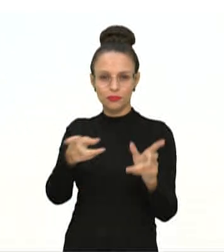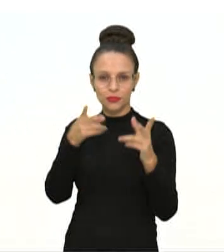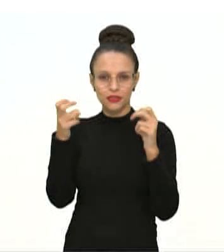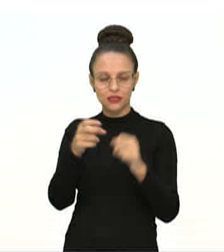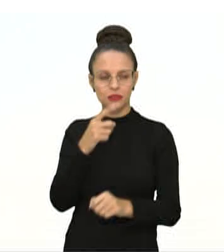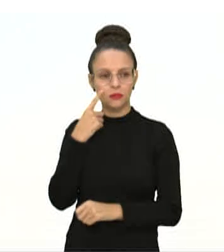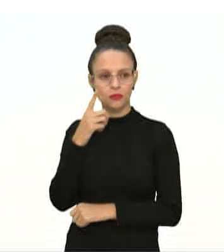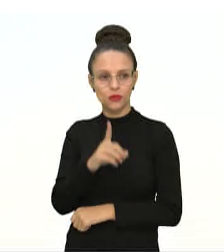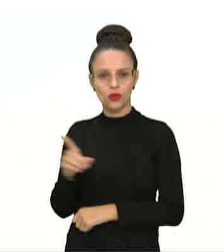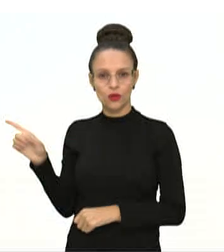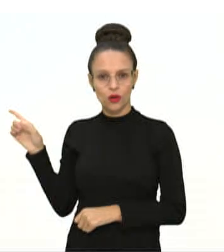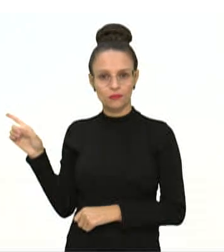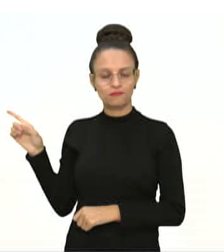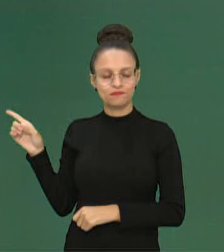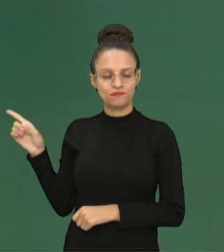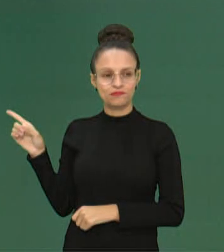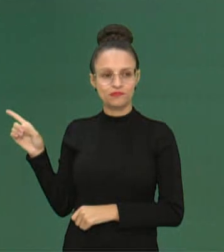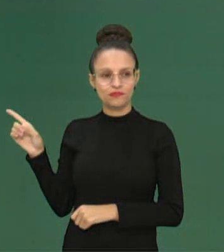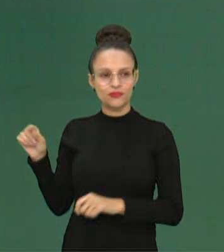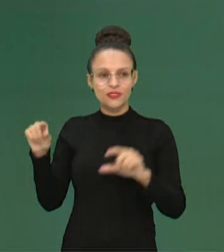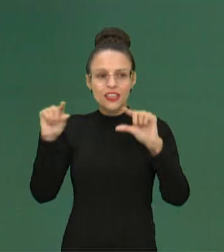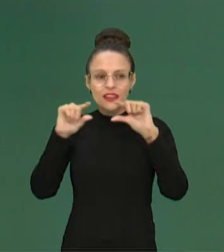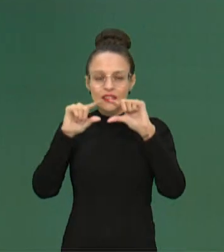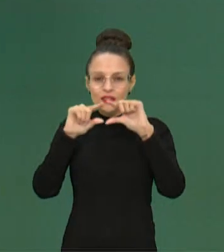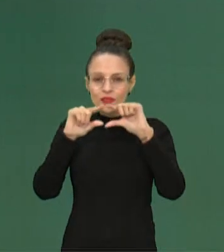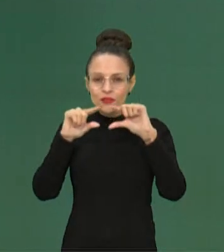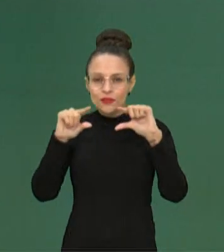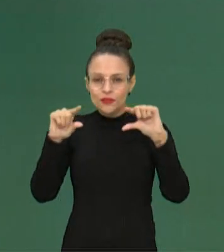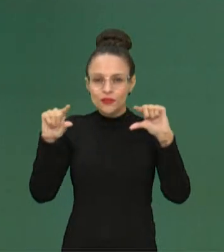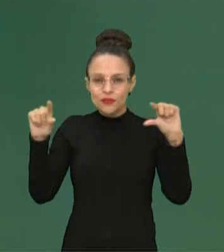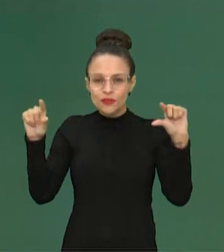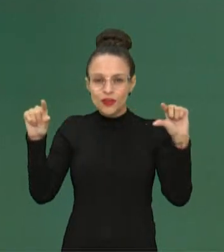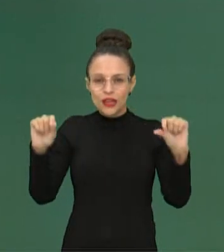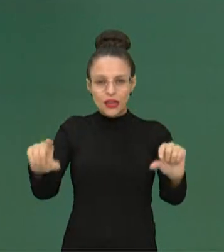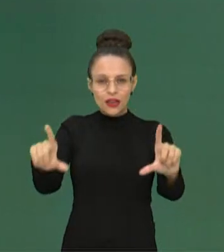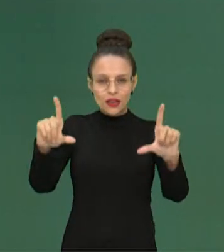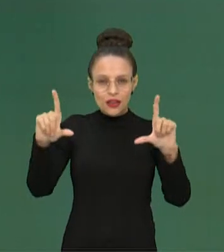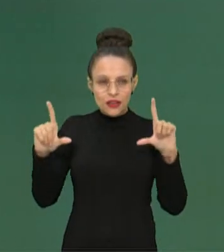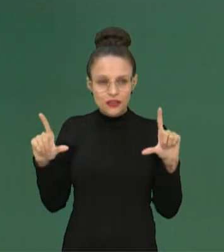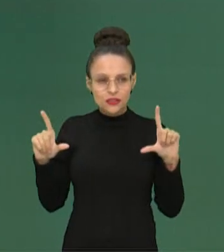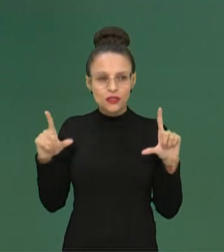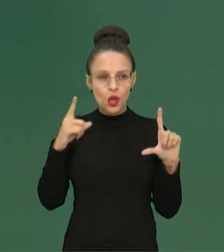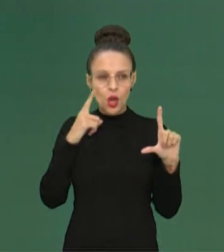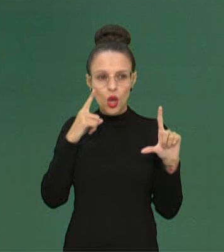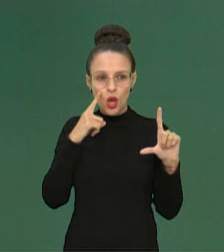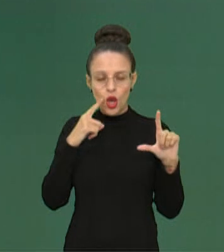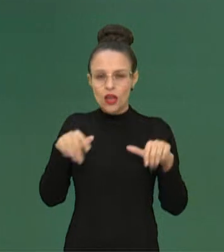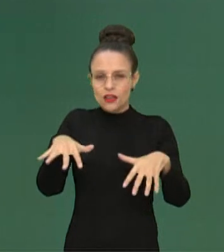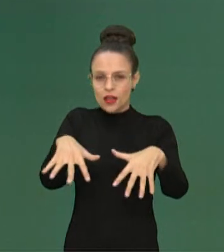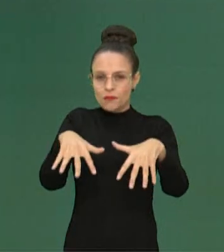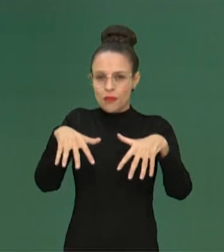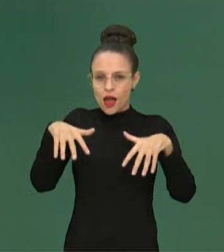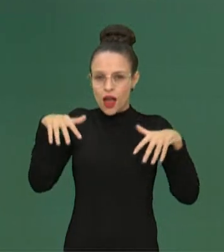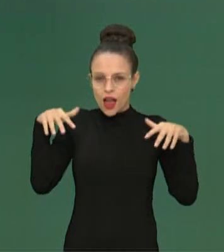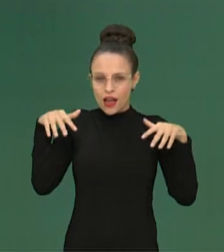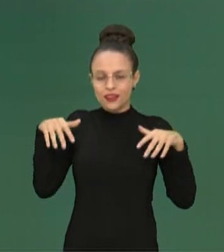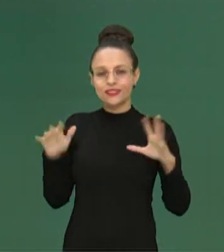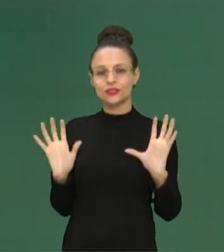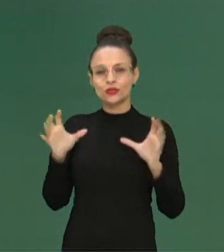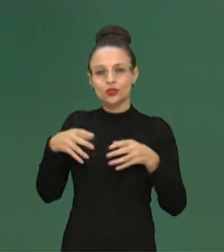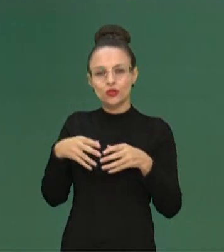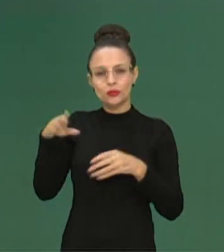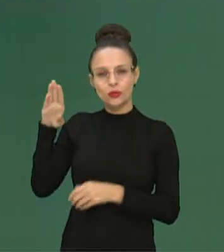Esta frase que vocês estão vendo ali, quase que memetizada no meio da torcida do Barça,